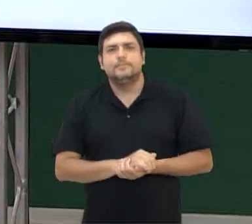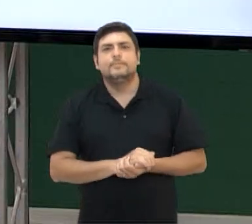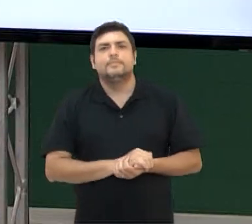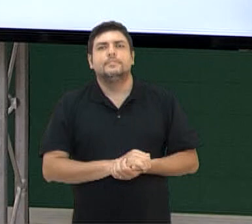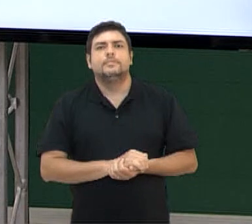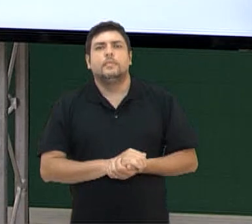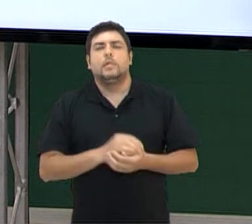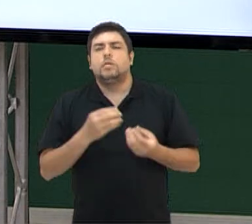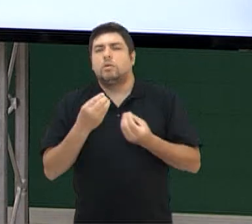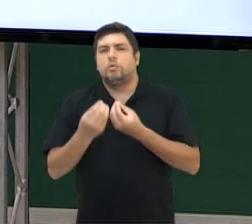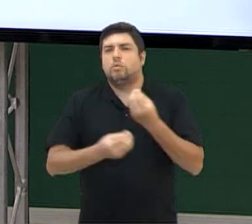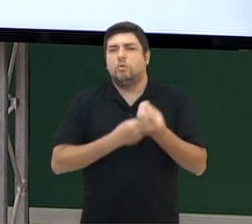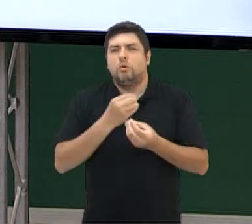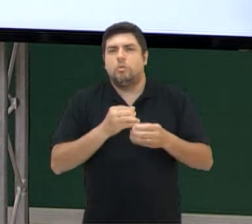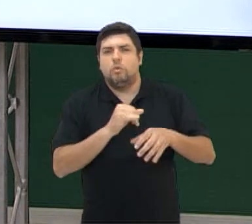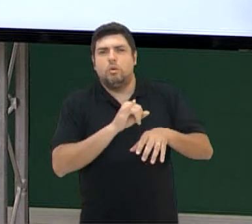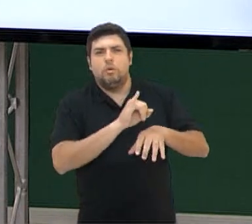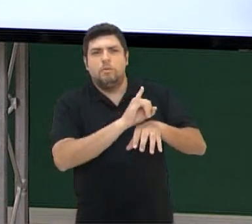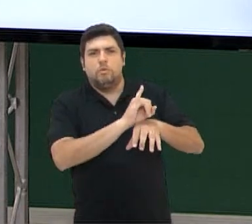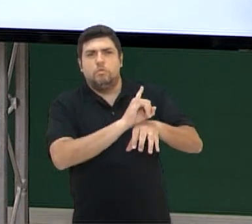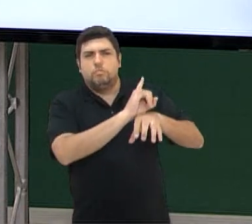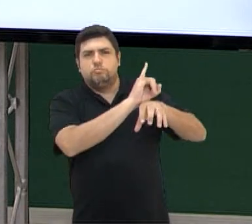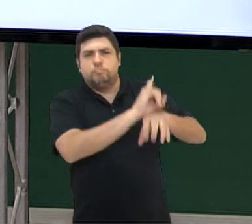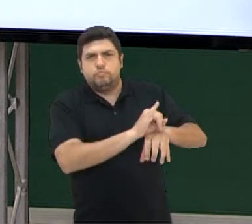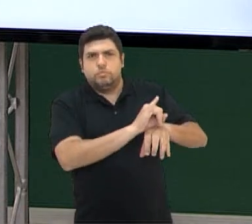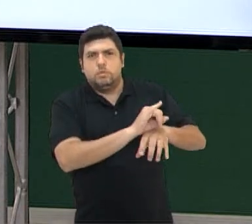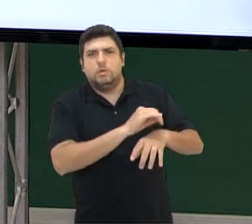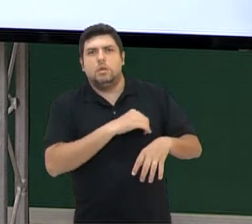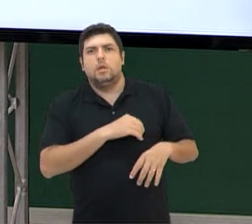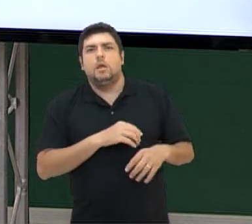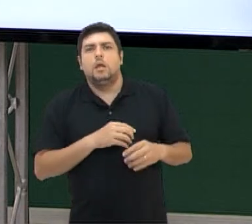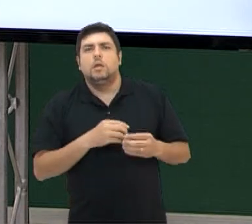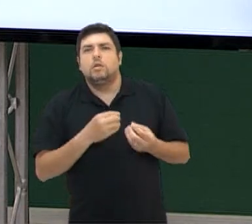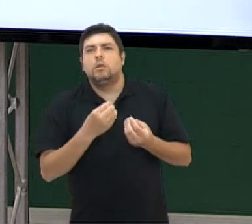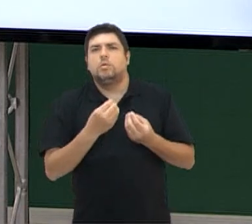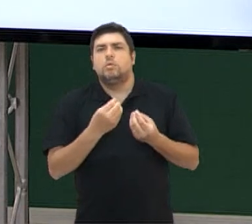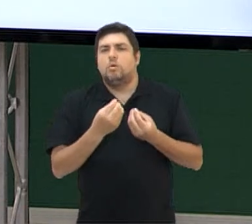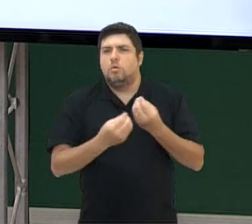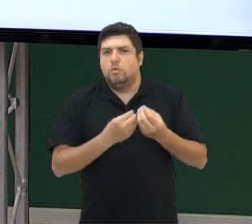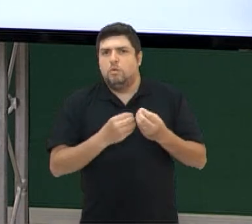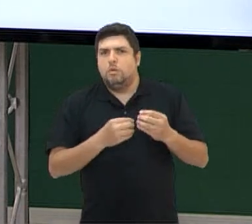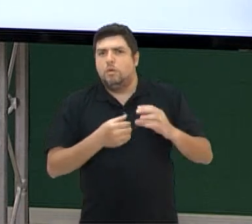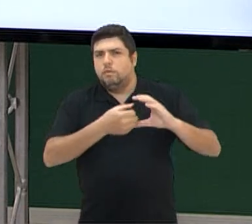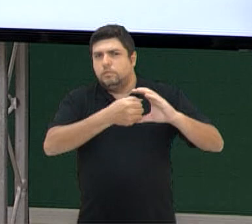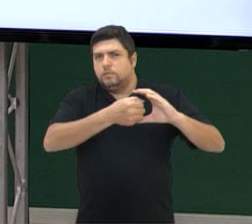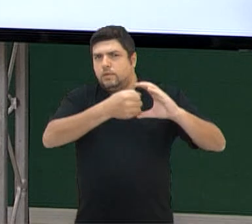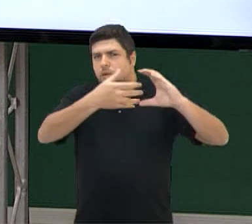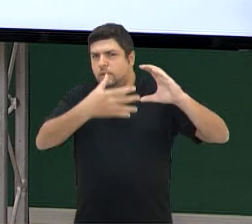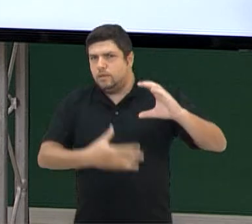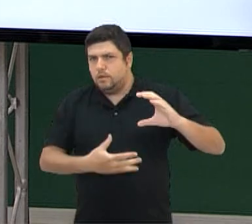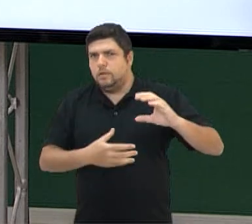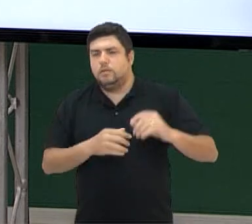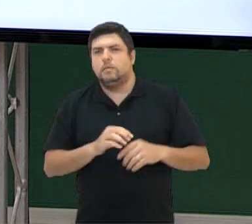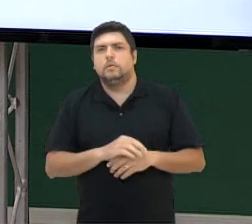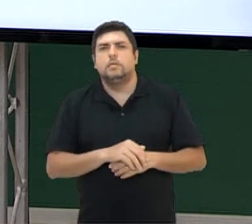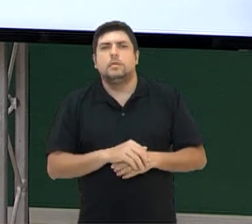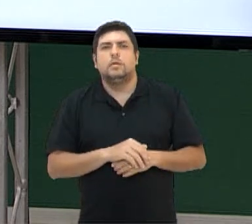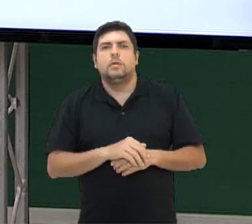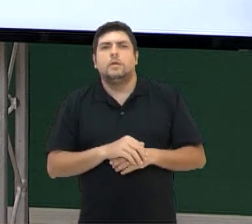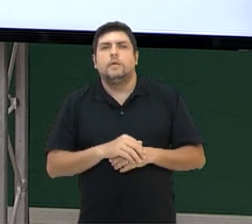características em relação a essas instituições que eu passei para vocês agora. Características, a gente vai ver com mais calma ainda, mais detalhadamente, mais para o final, mas